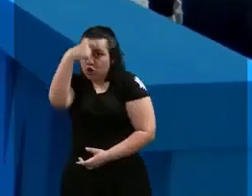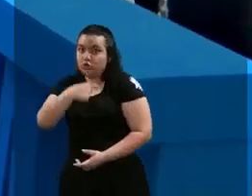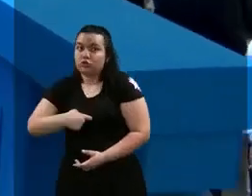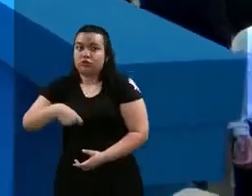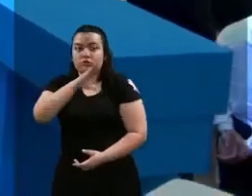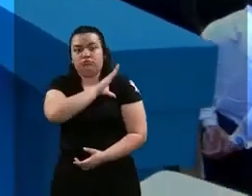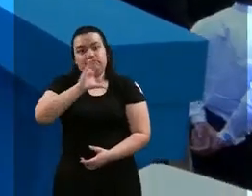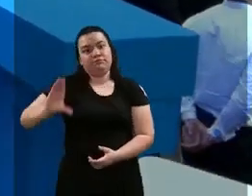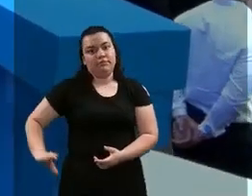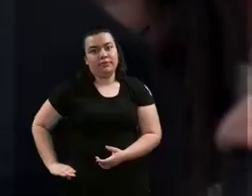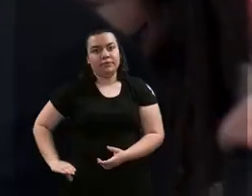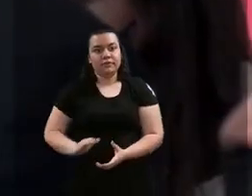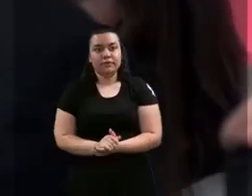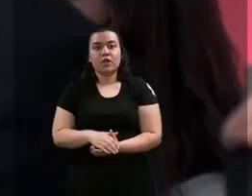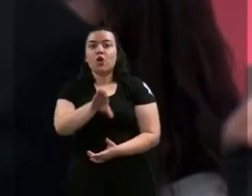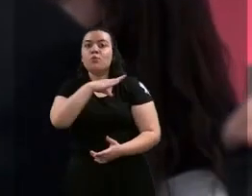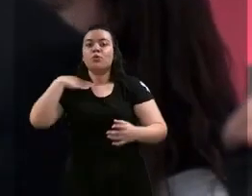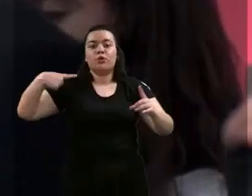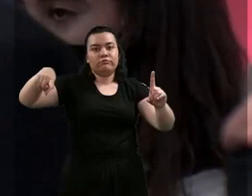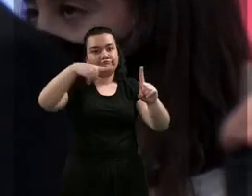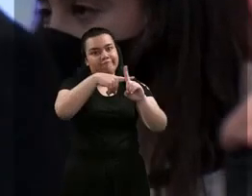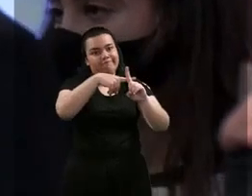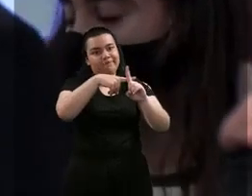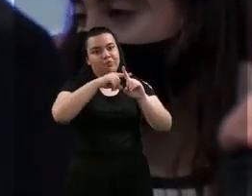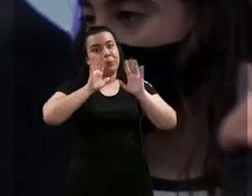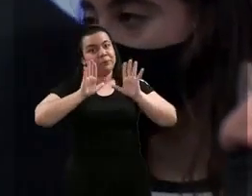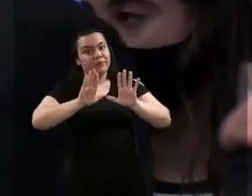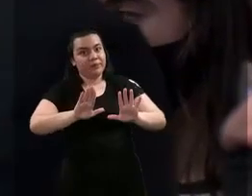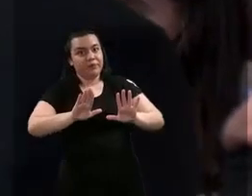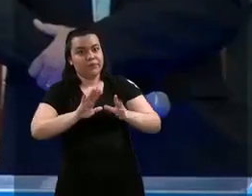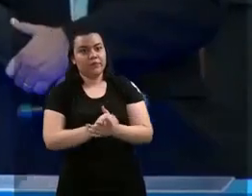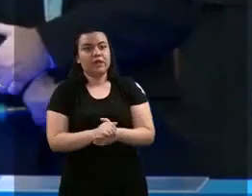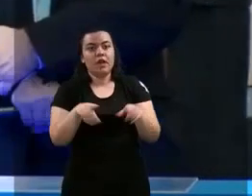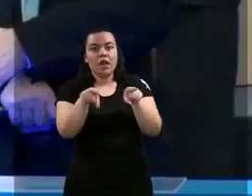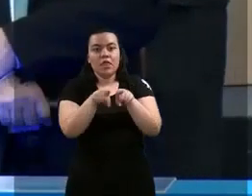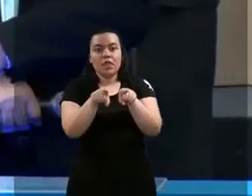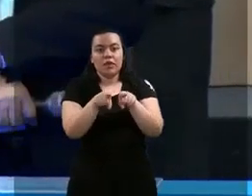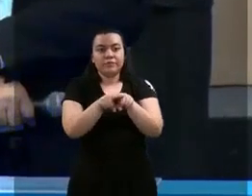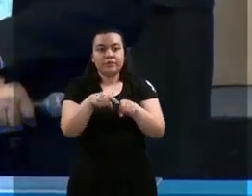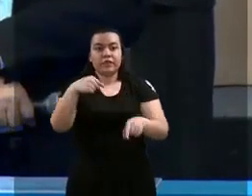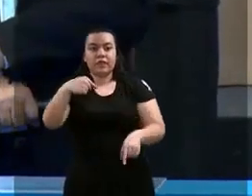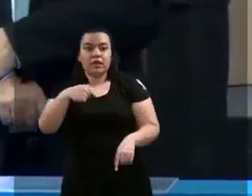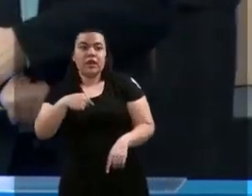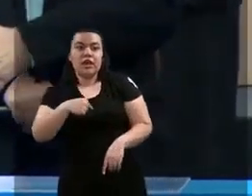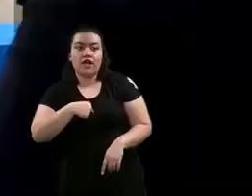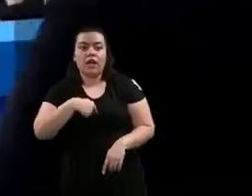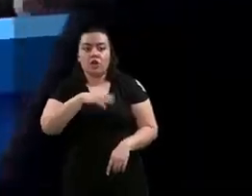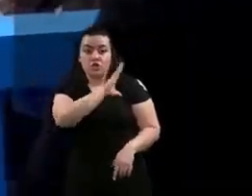crucificado. Mas em João capítulo 20, eu sou o Cristo